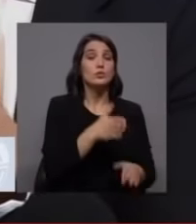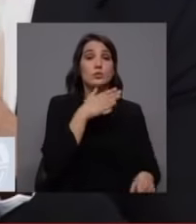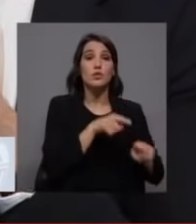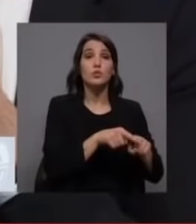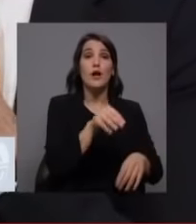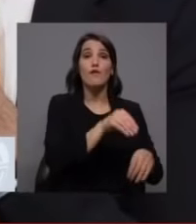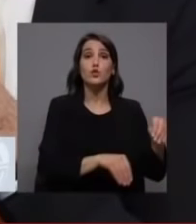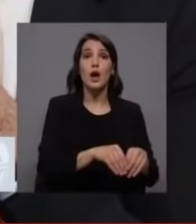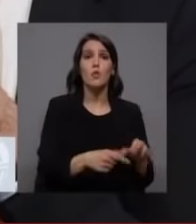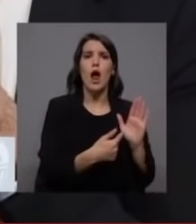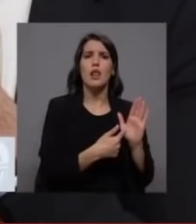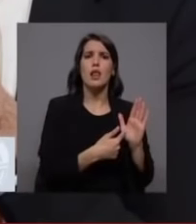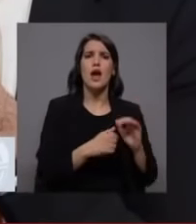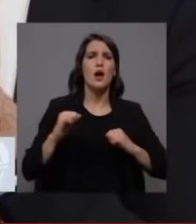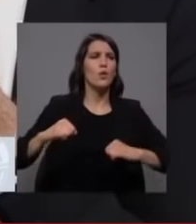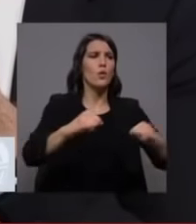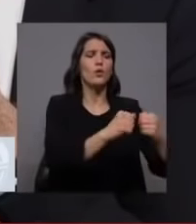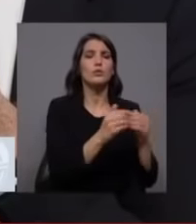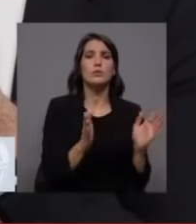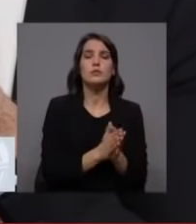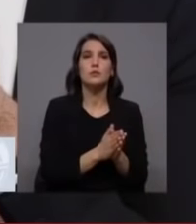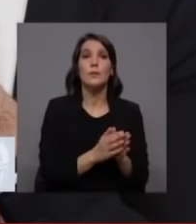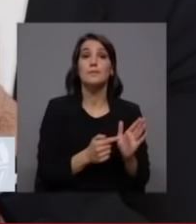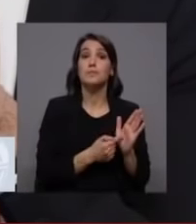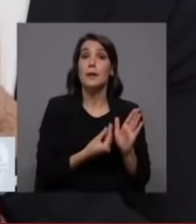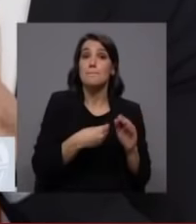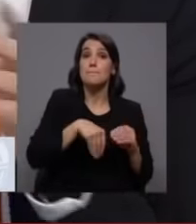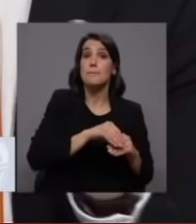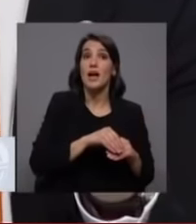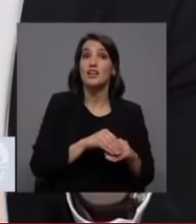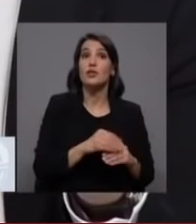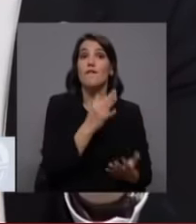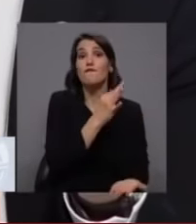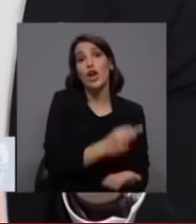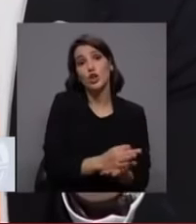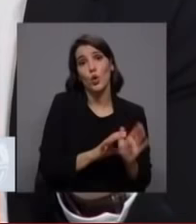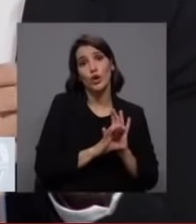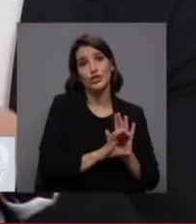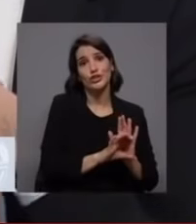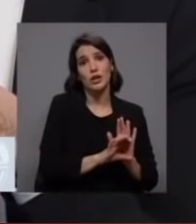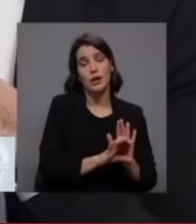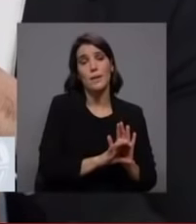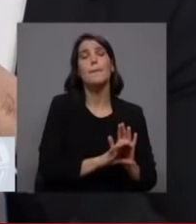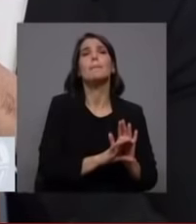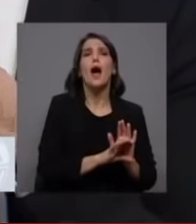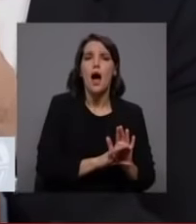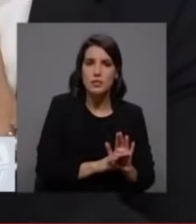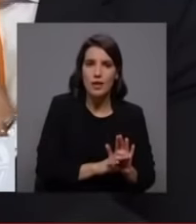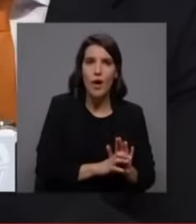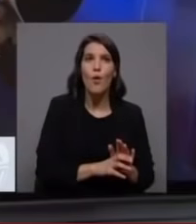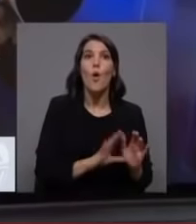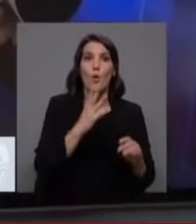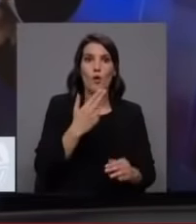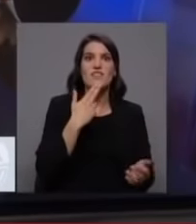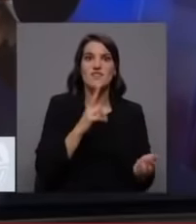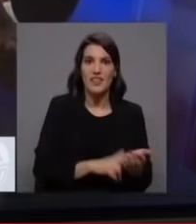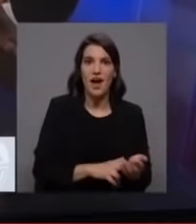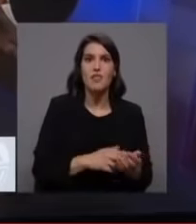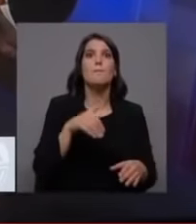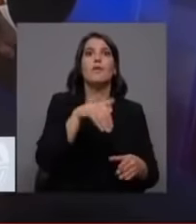aqui no diário da Assembleia da república por unidade e depois acrescenta-se registramos as regras vai vou ter que levantar a carga mas